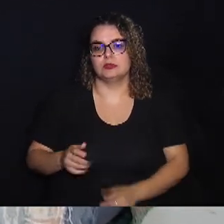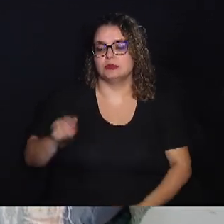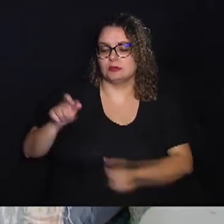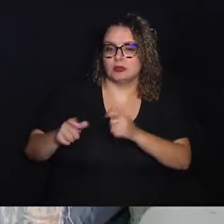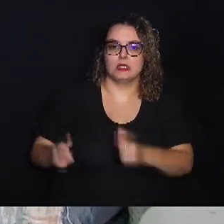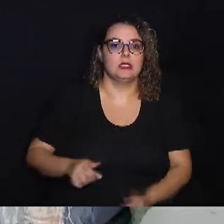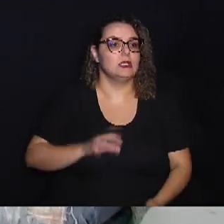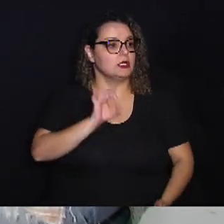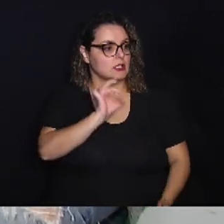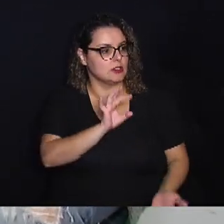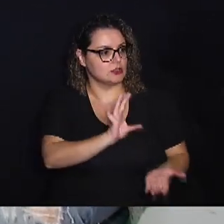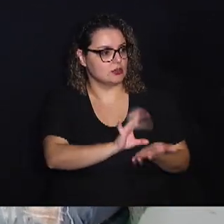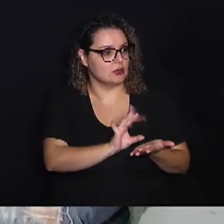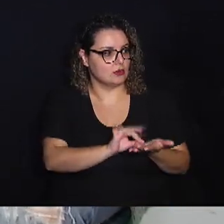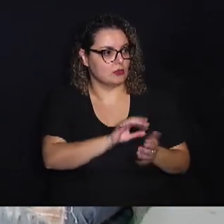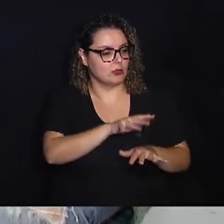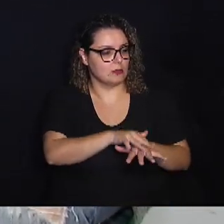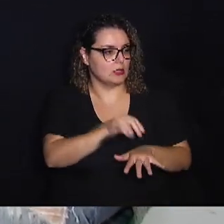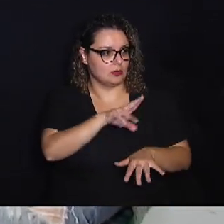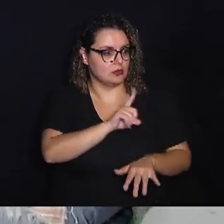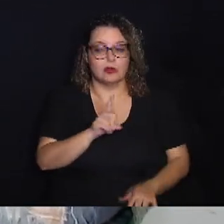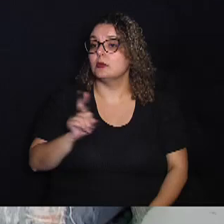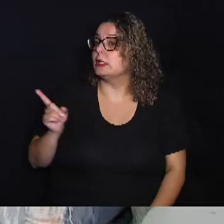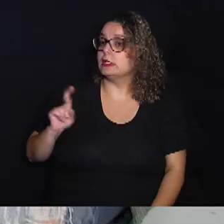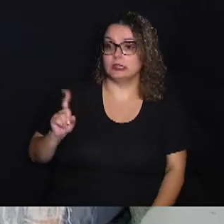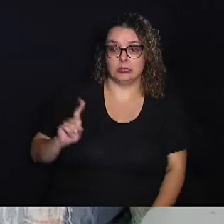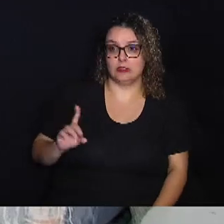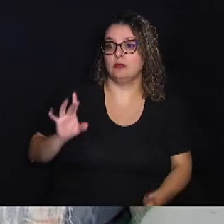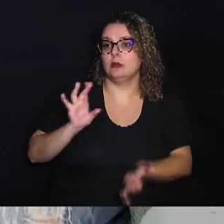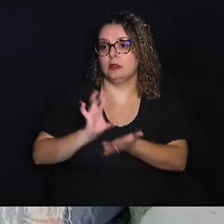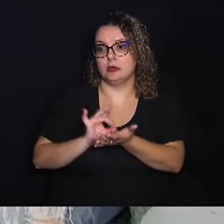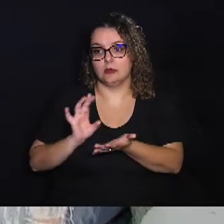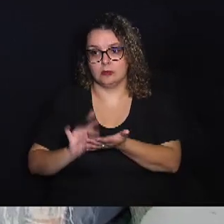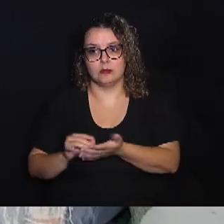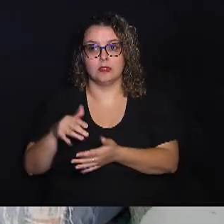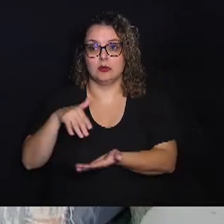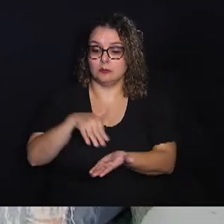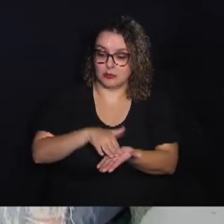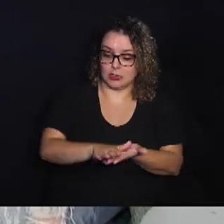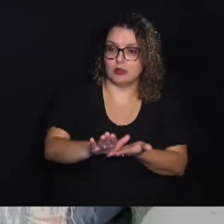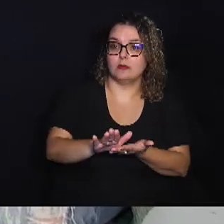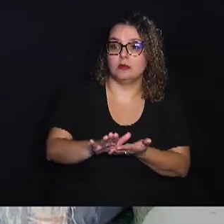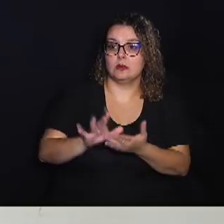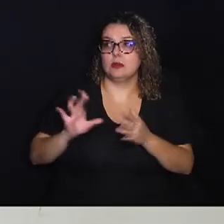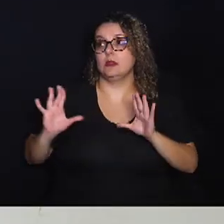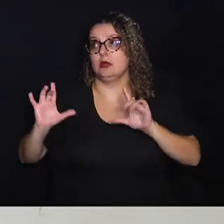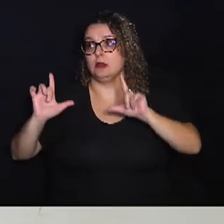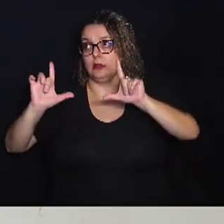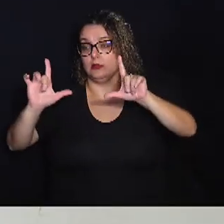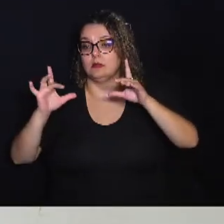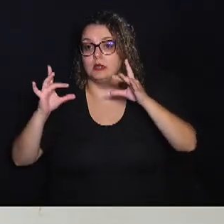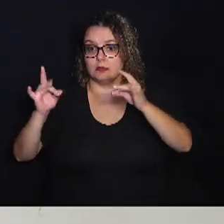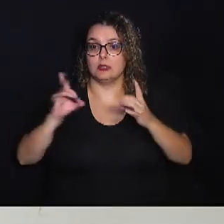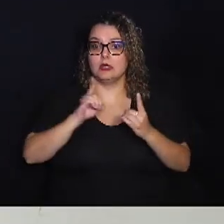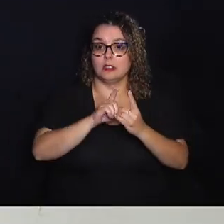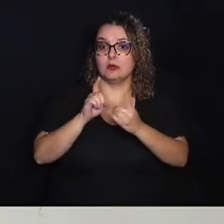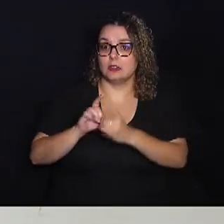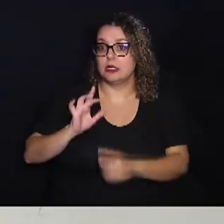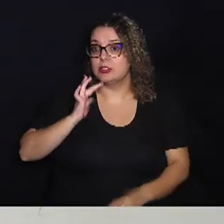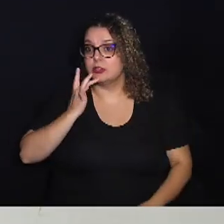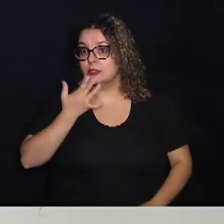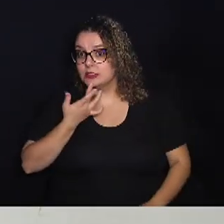gráfica daqui, em braille ou não? Nós imprimimos cardápio, imprimimos a placa de atendimento